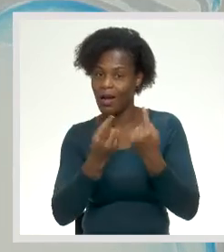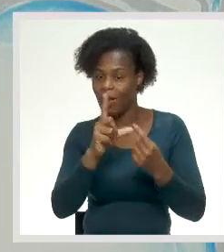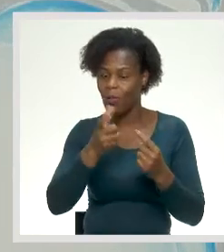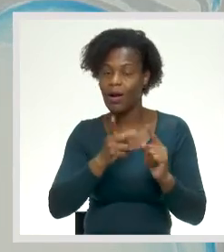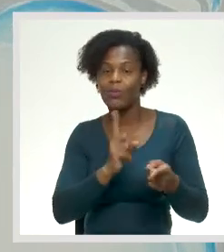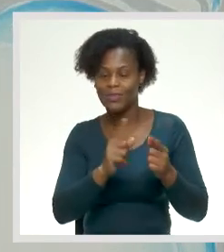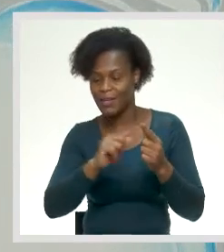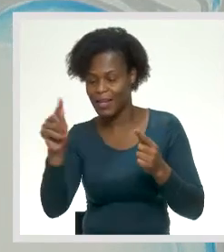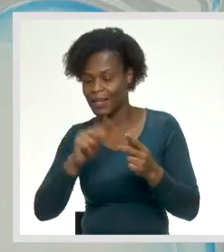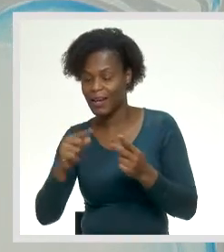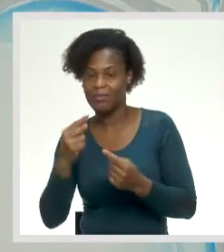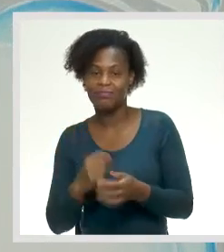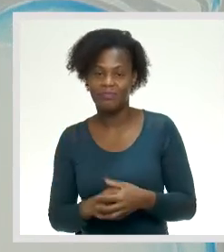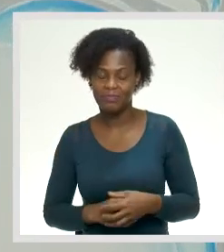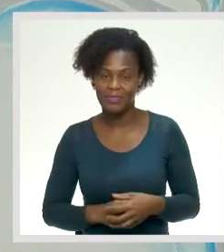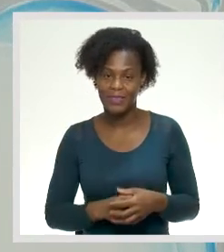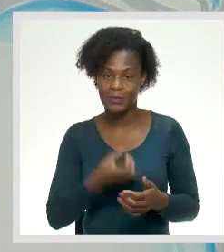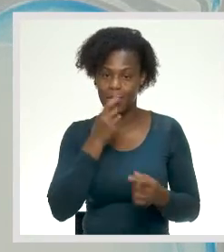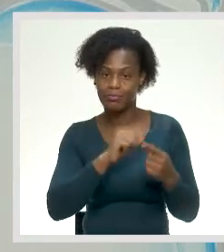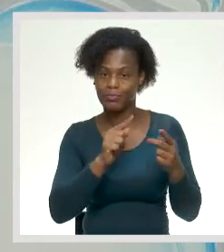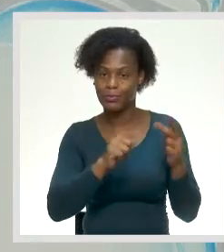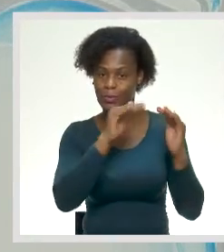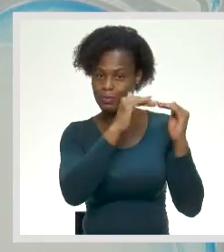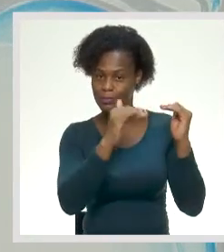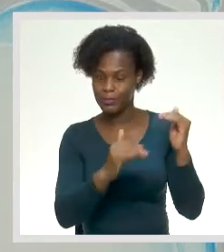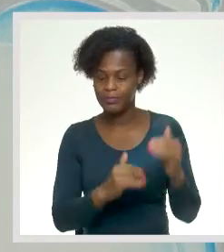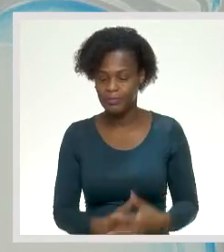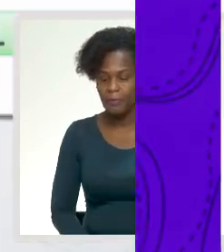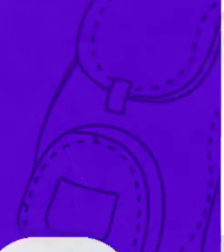à sua característica.